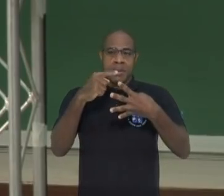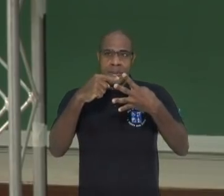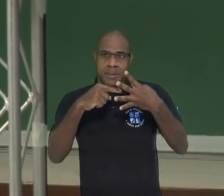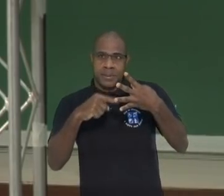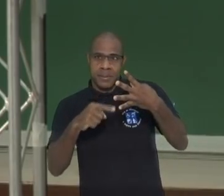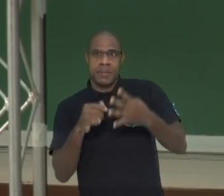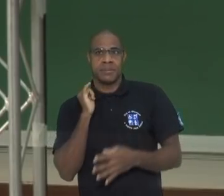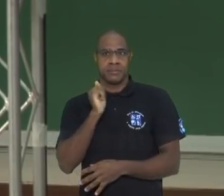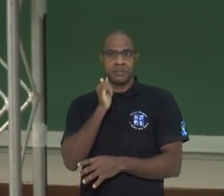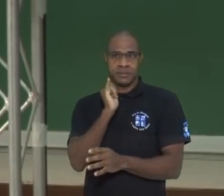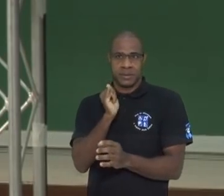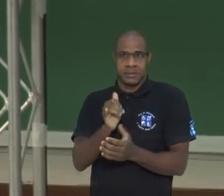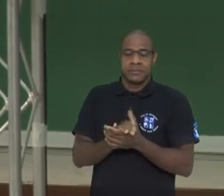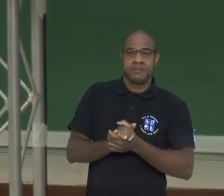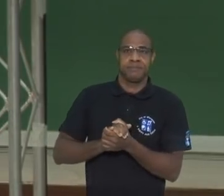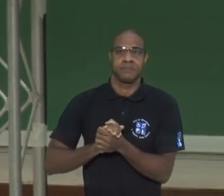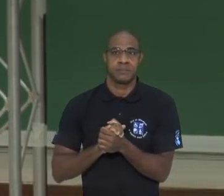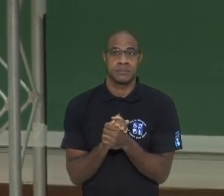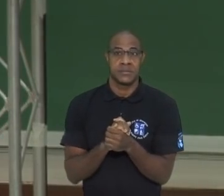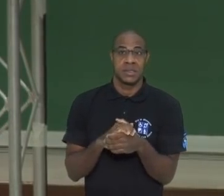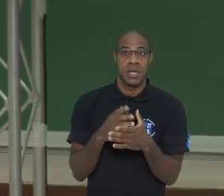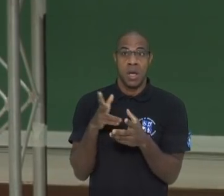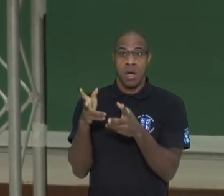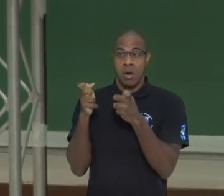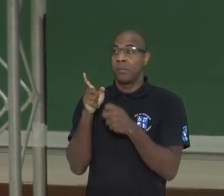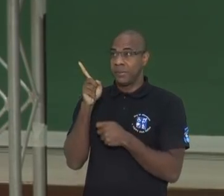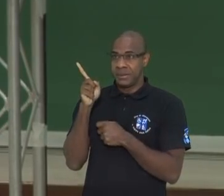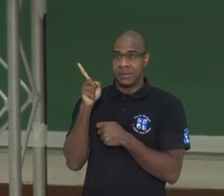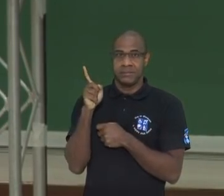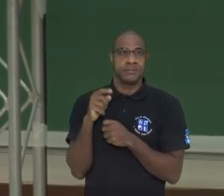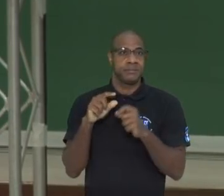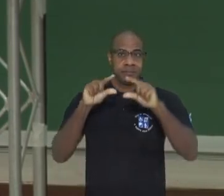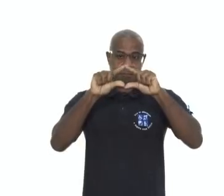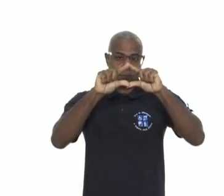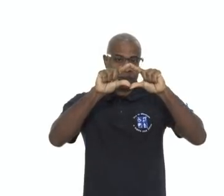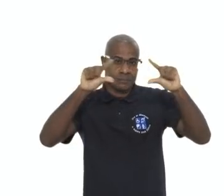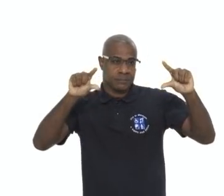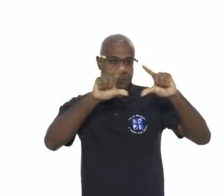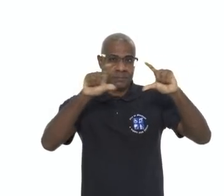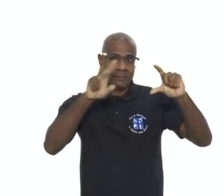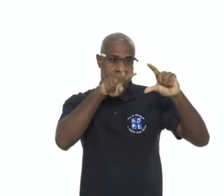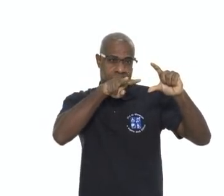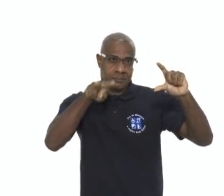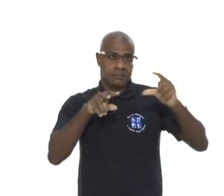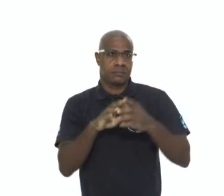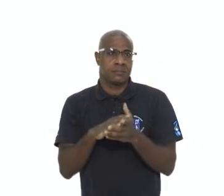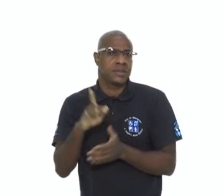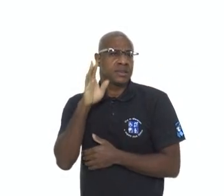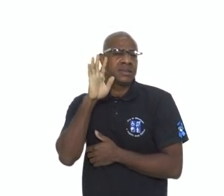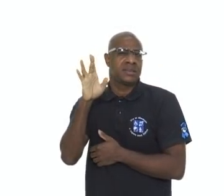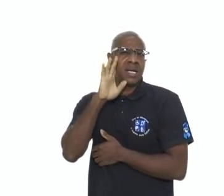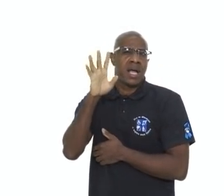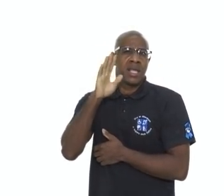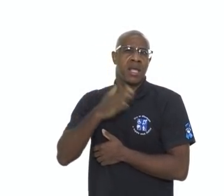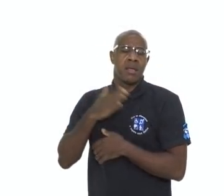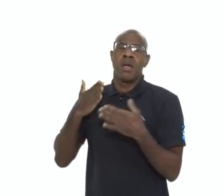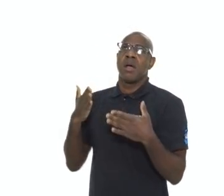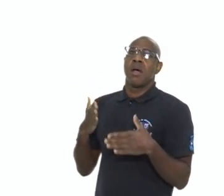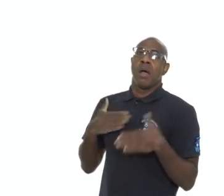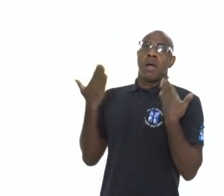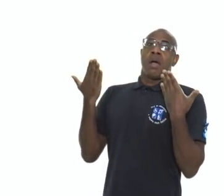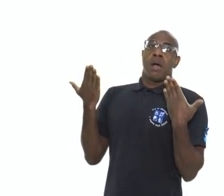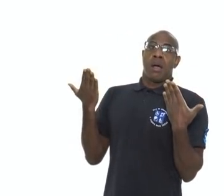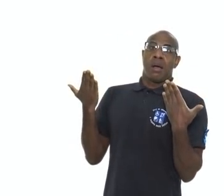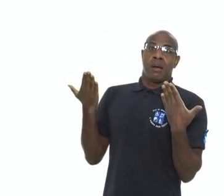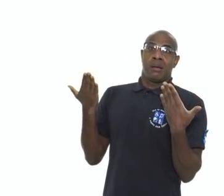outras aulas também. Então, observe. Vamos ler o trecho do Pequeno Príncipe? Imagine, então, minha surpresa quando, ao